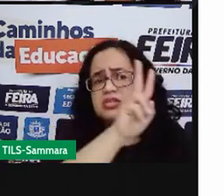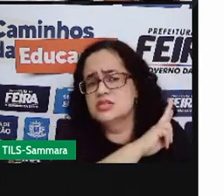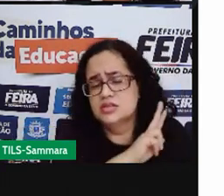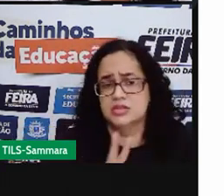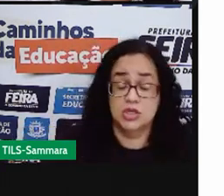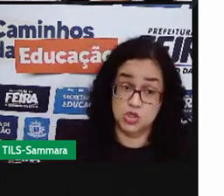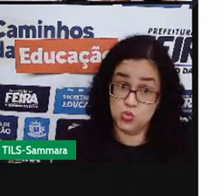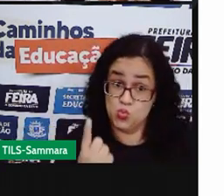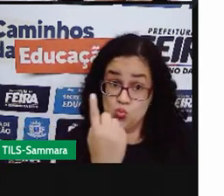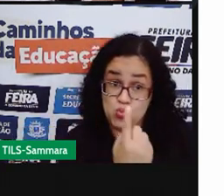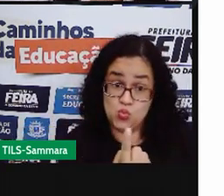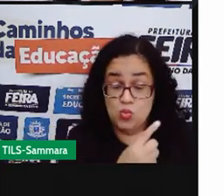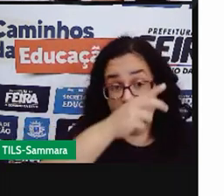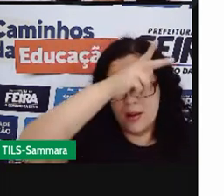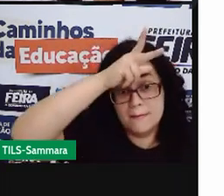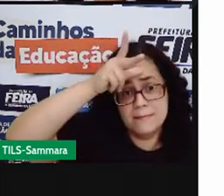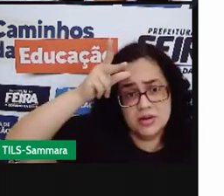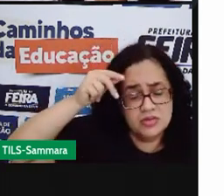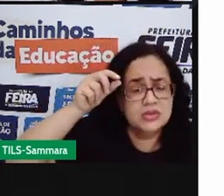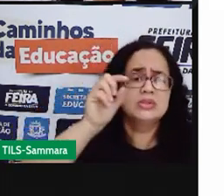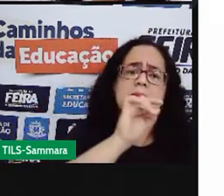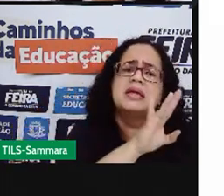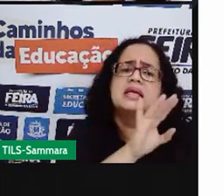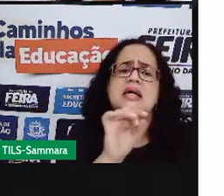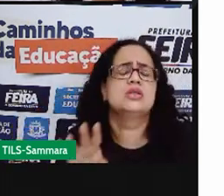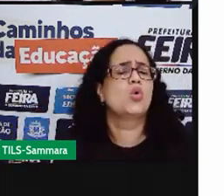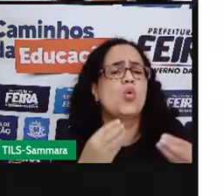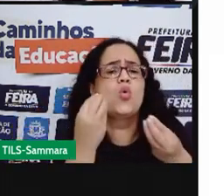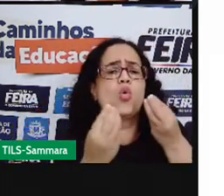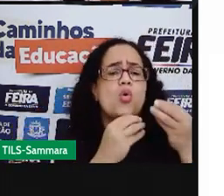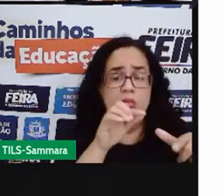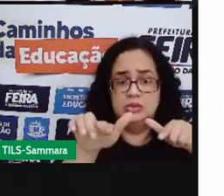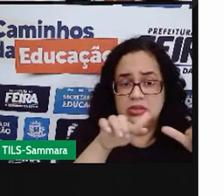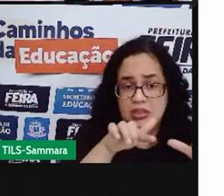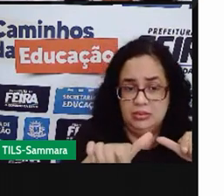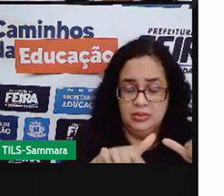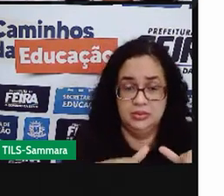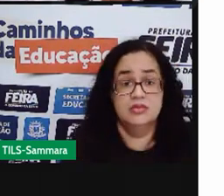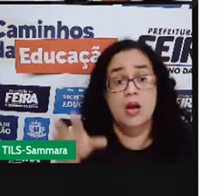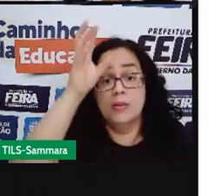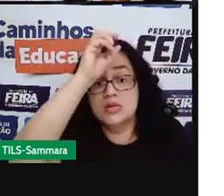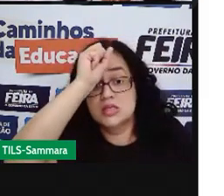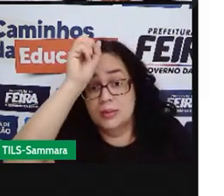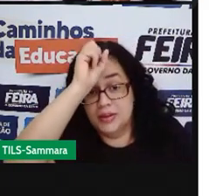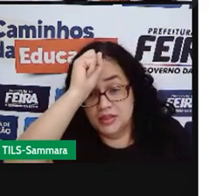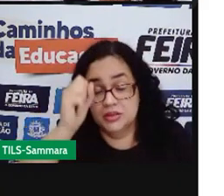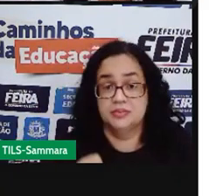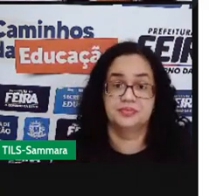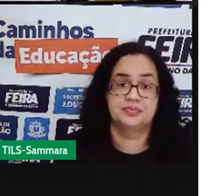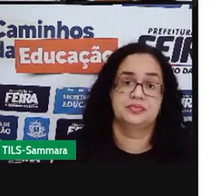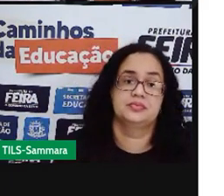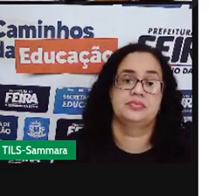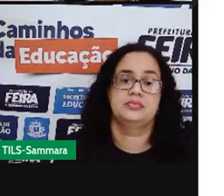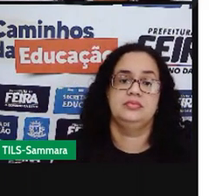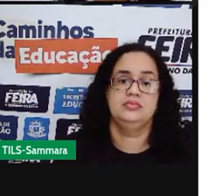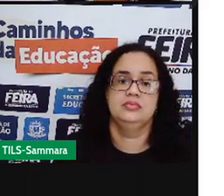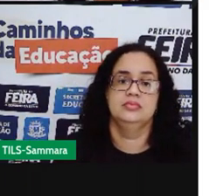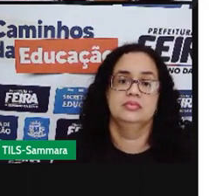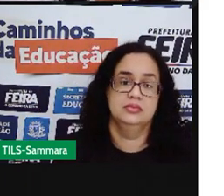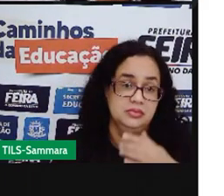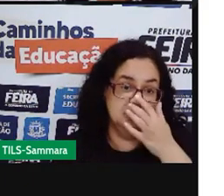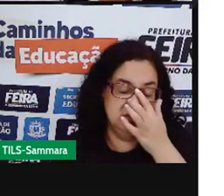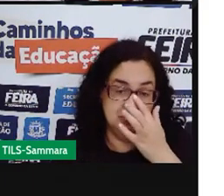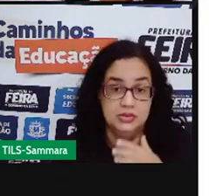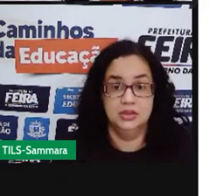um prefeito. Você sabe o que cada um deles faz na nossa cidade? Vamos aprender sobre isso. Aqui é a